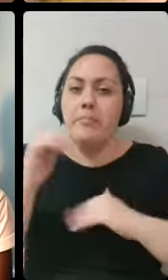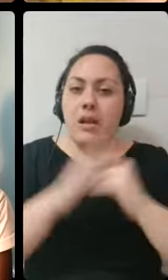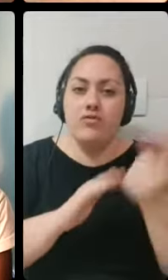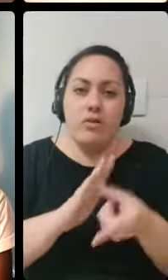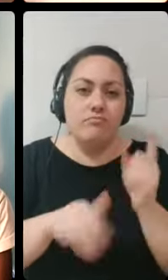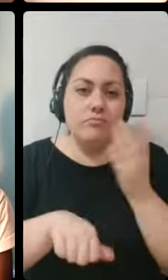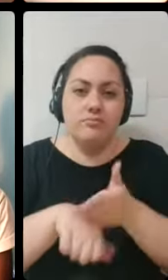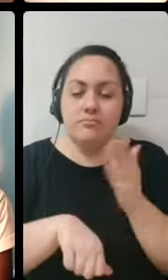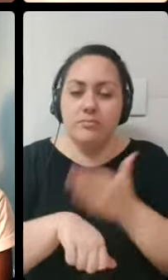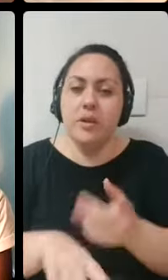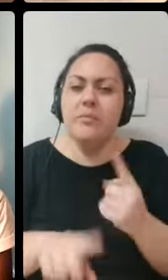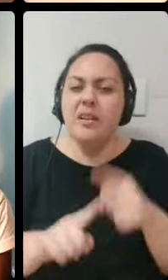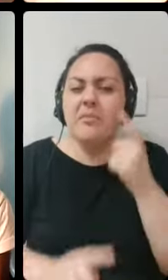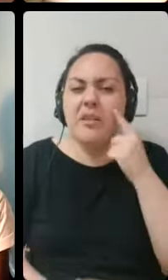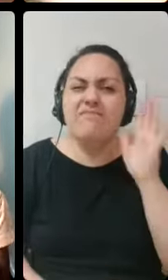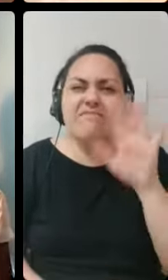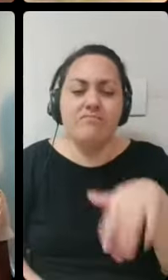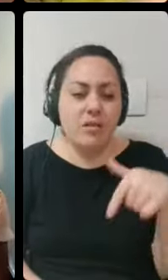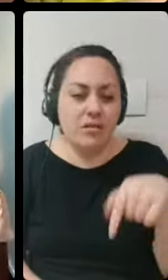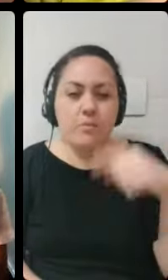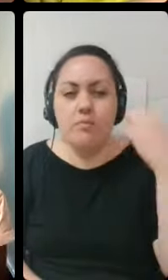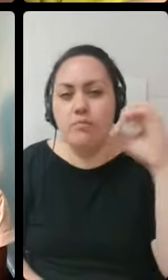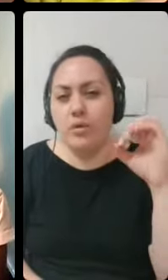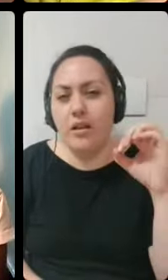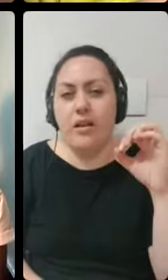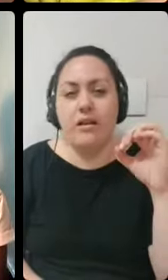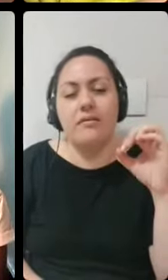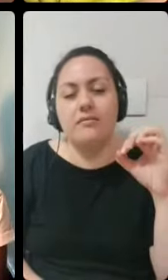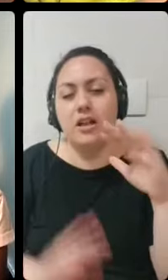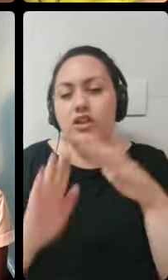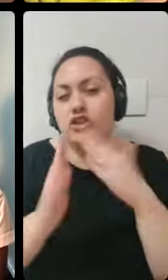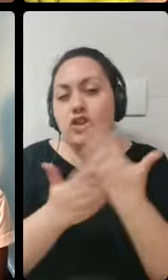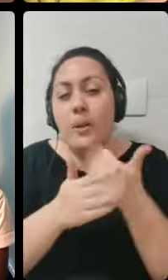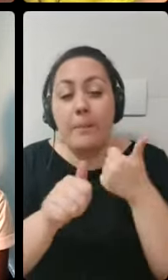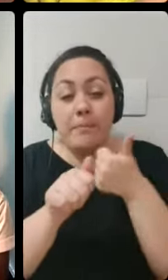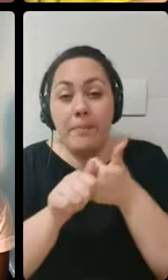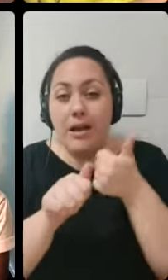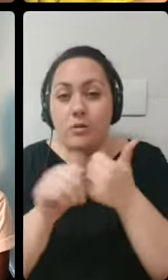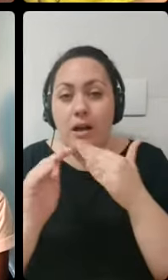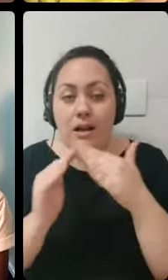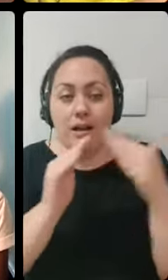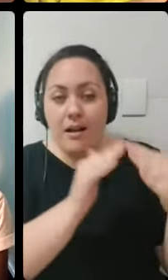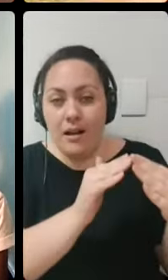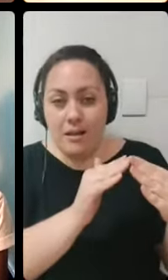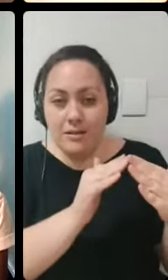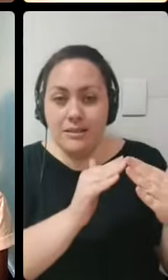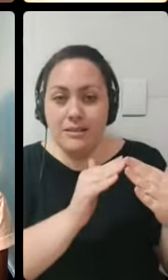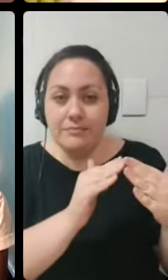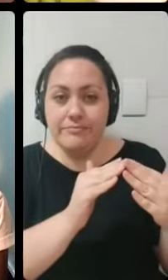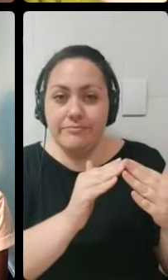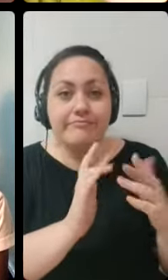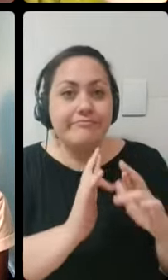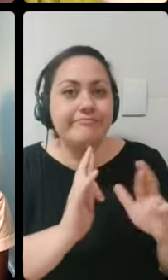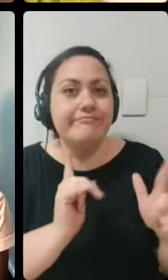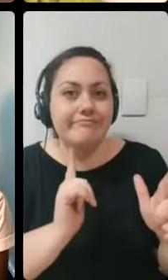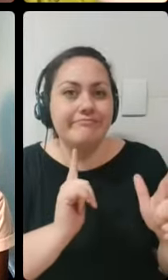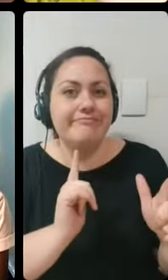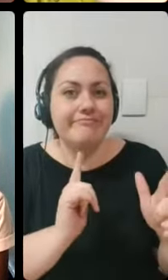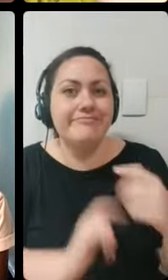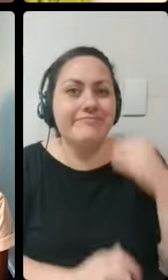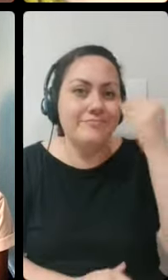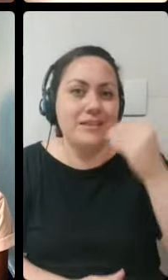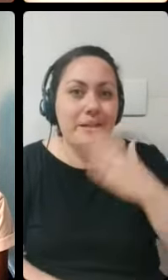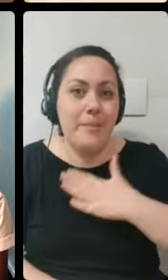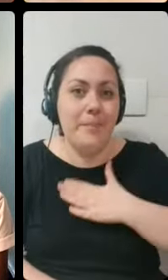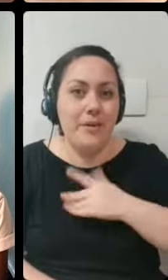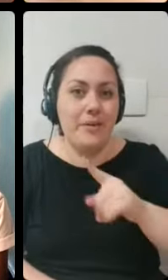de Porto Alegre, de uma escola aqui do lado de casa, por exemplo. Mas é muito diferente também da realidade, tipo, que eu vivi no meu